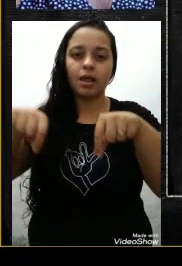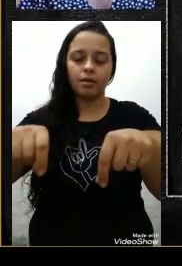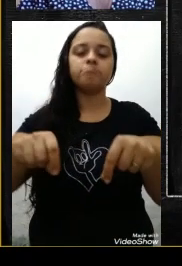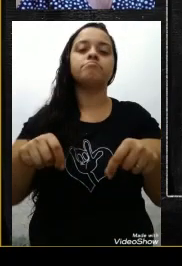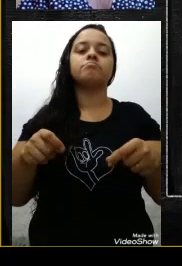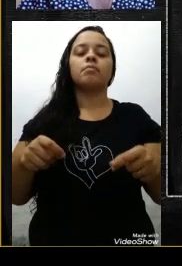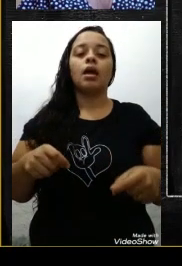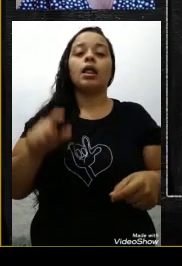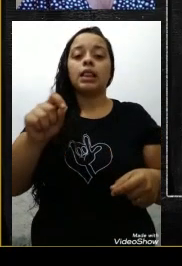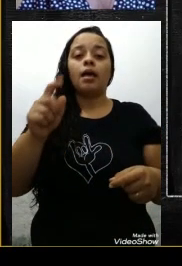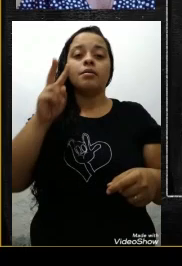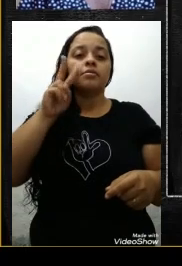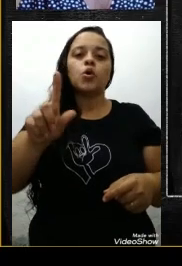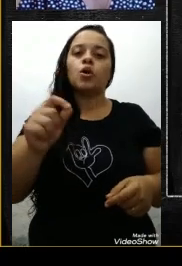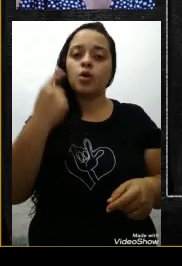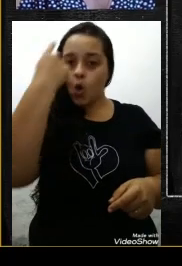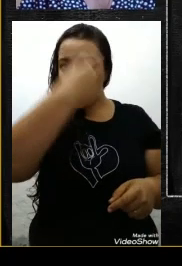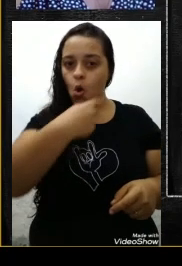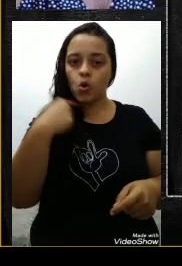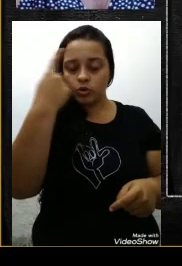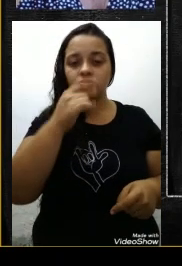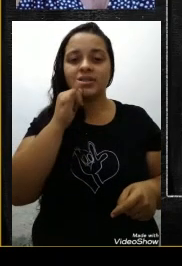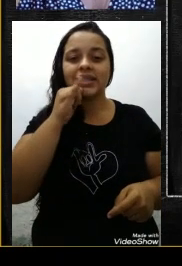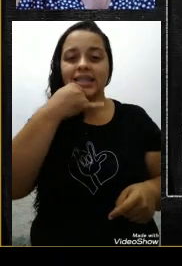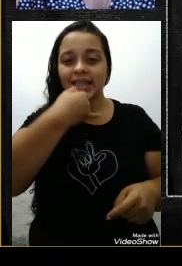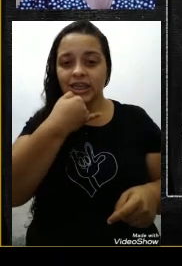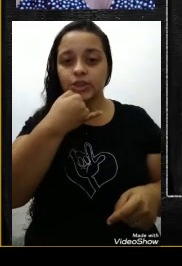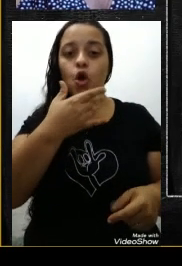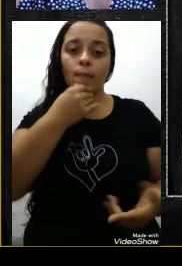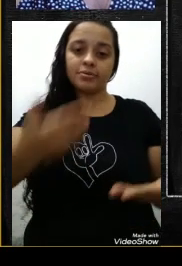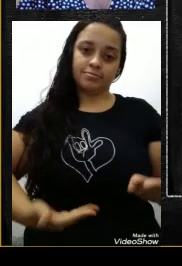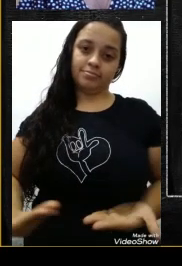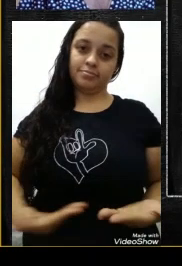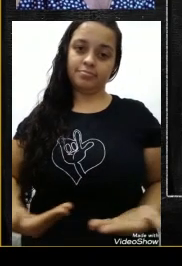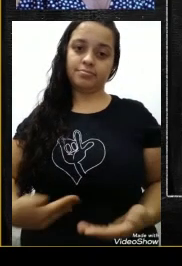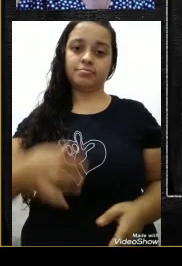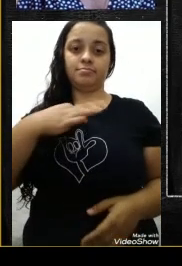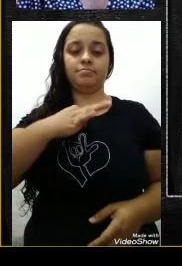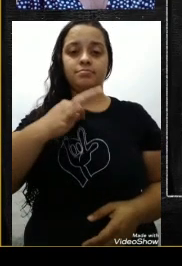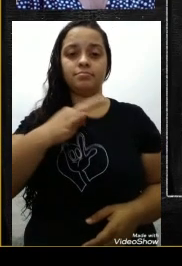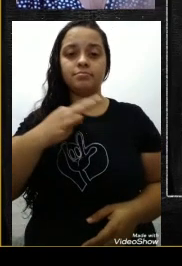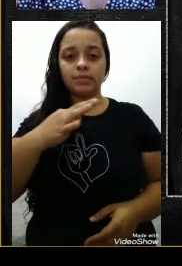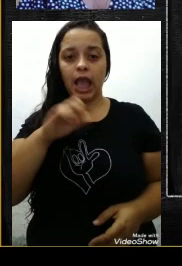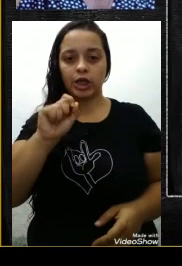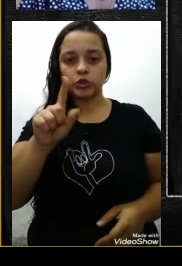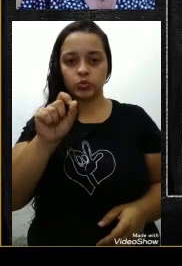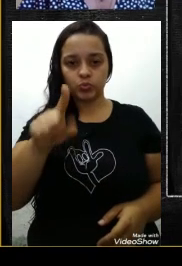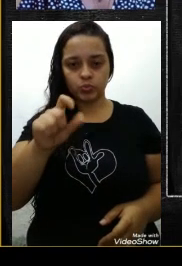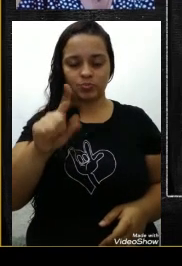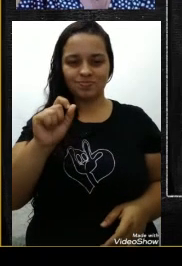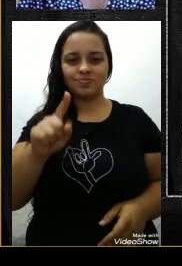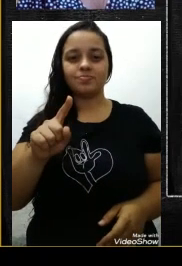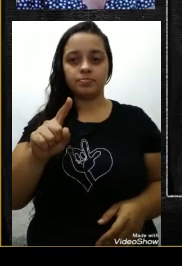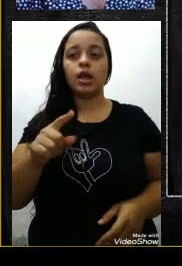e nós podemos observar o semblante entristecido desse aldeão de vermelho, o aldeão